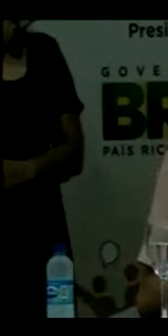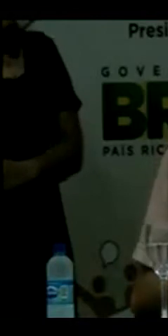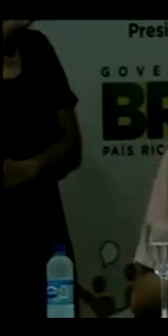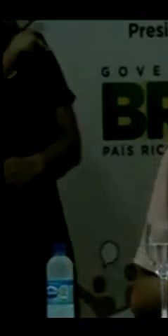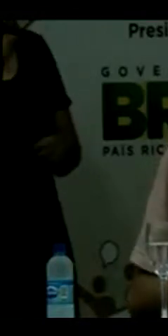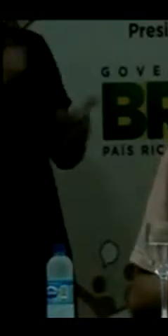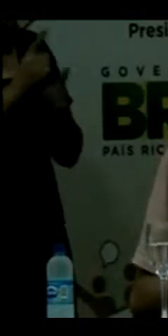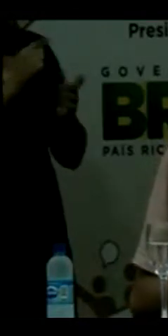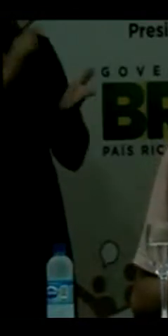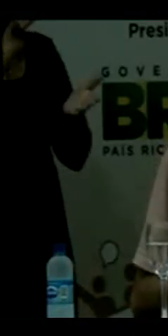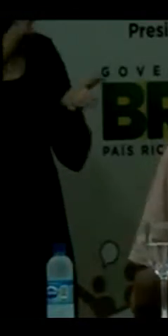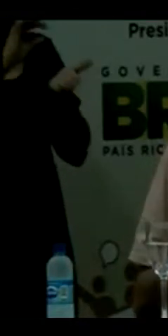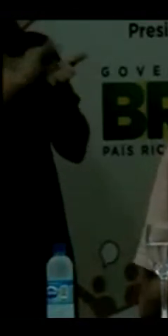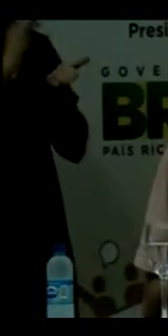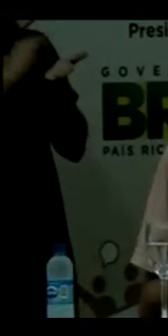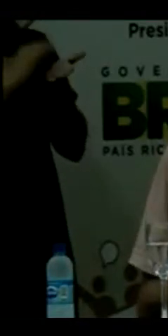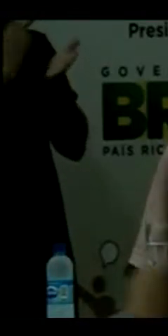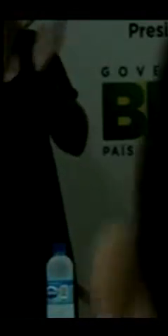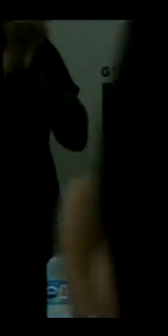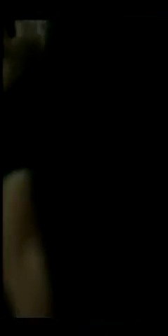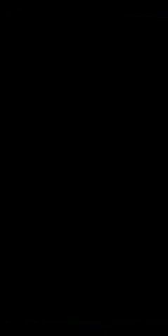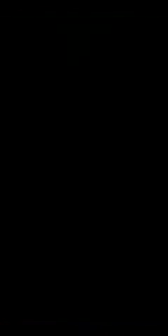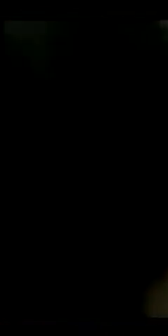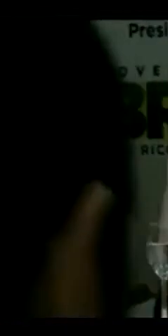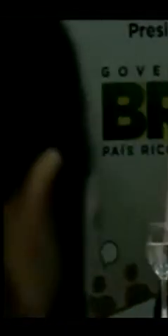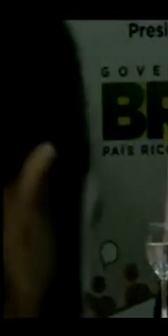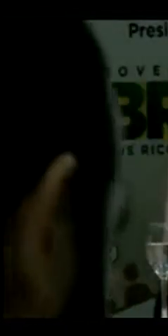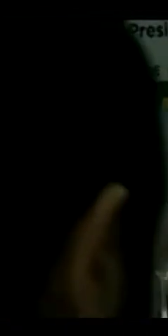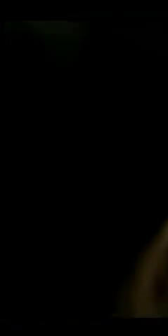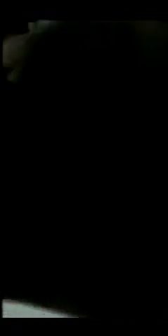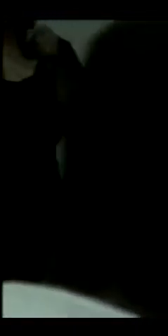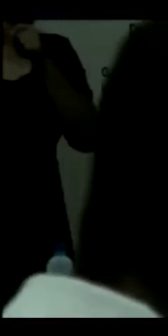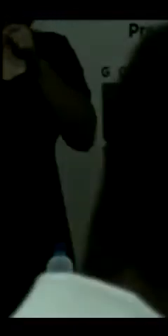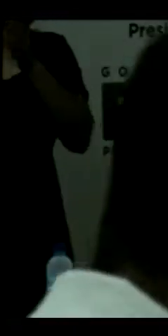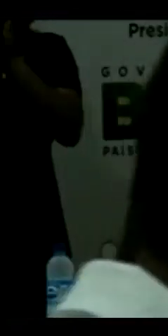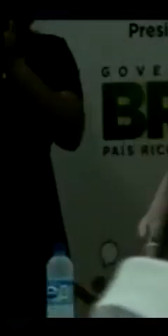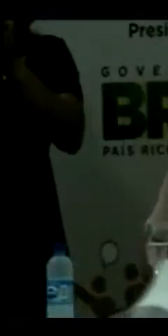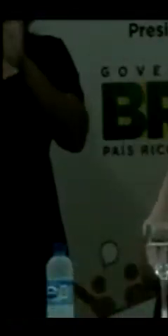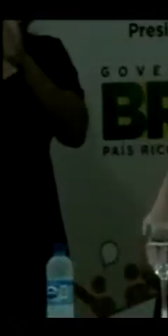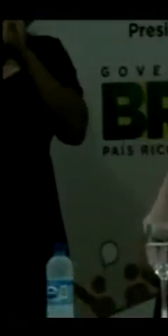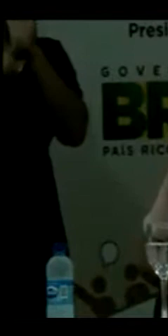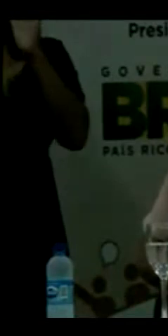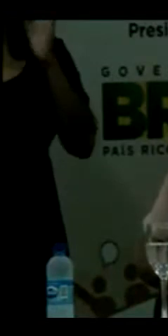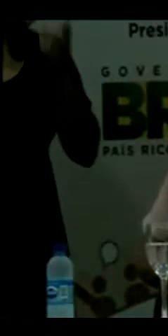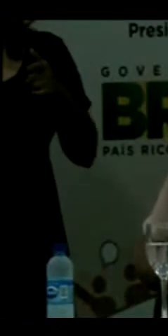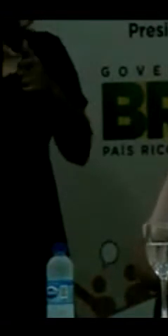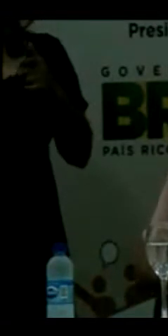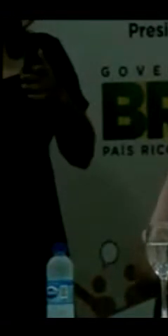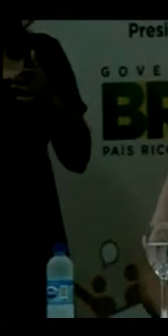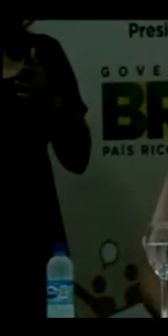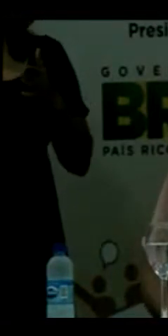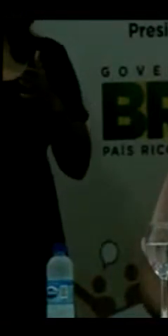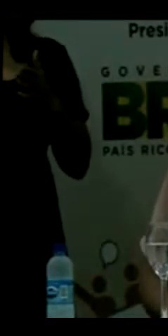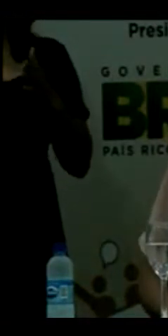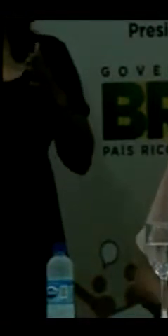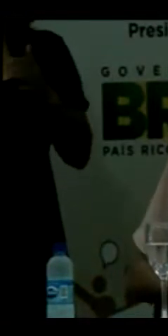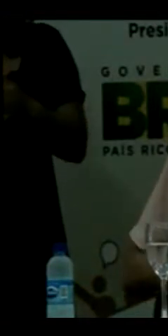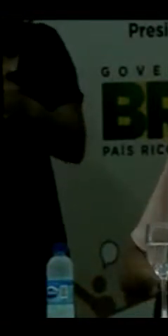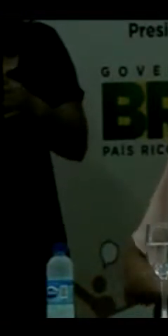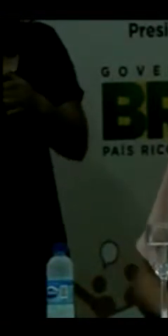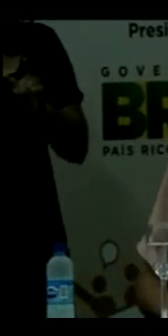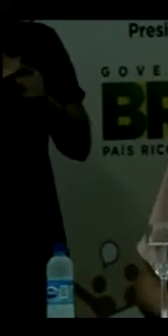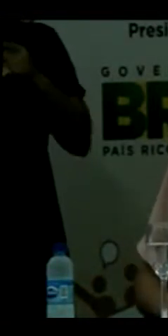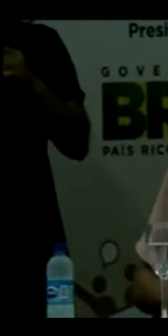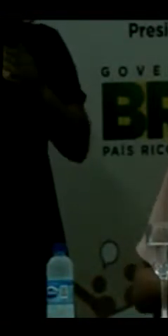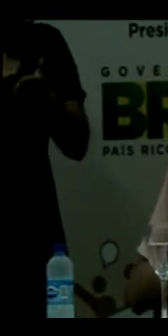gente passou uma lista de assinatura e se propôs a fazer algum tipo de relatório. Esse tipo de relatório, eu vou até pedir desculpas